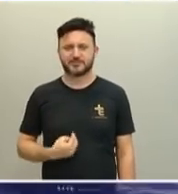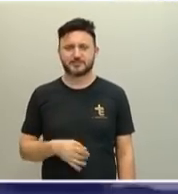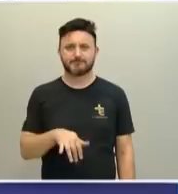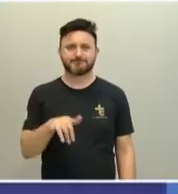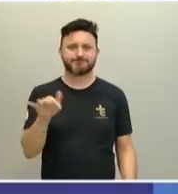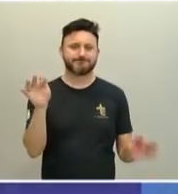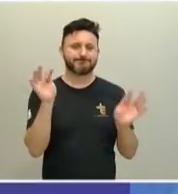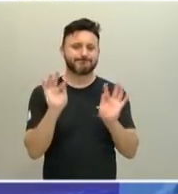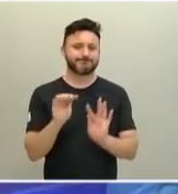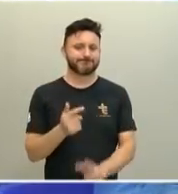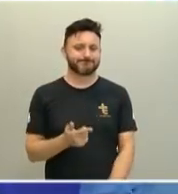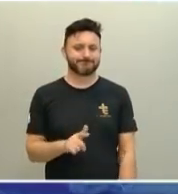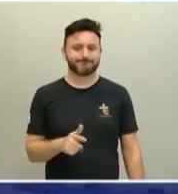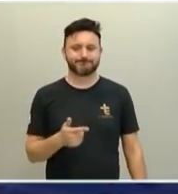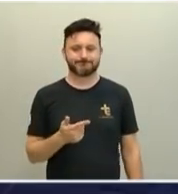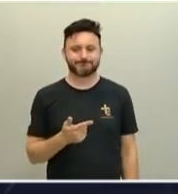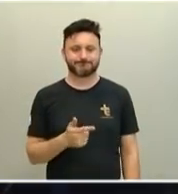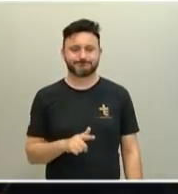ferido.